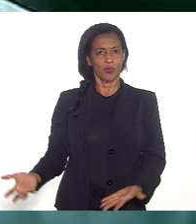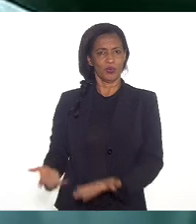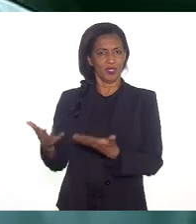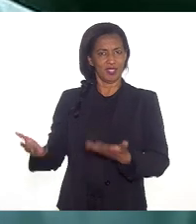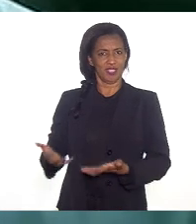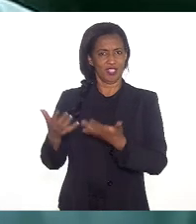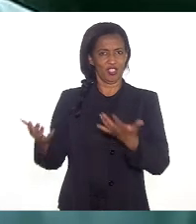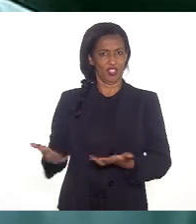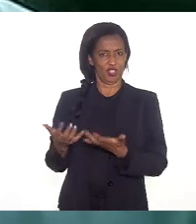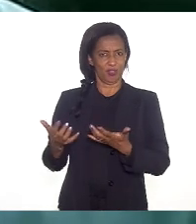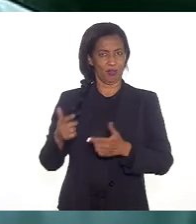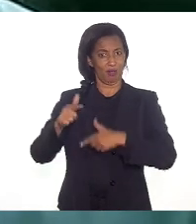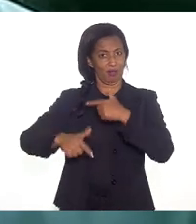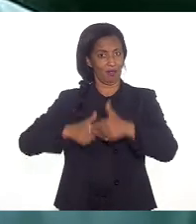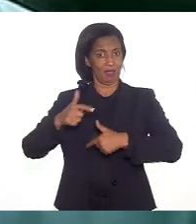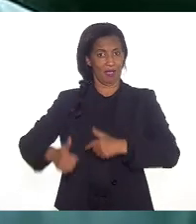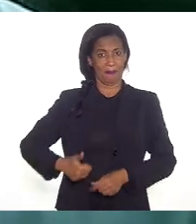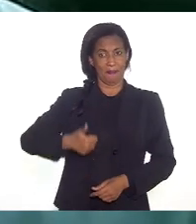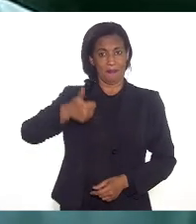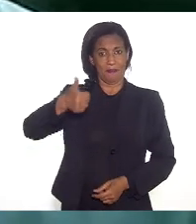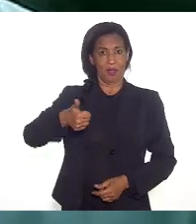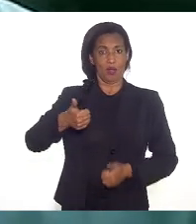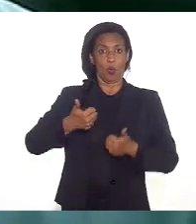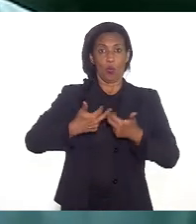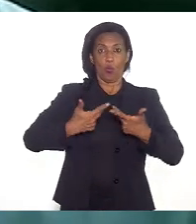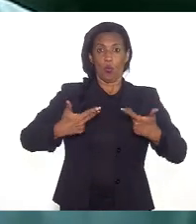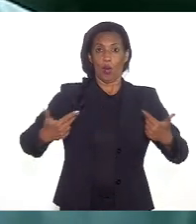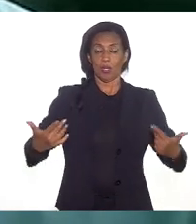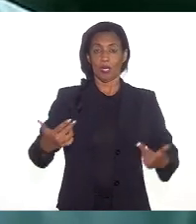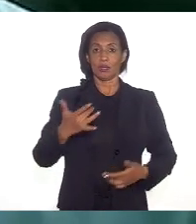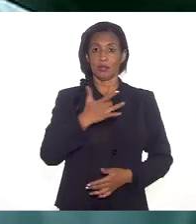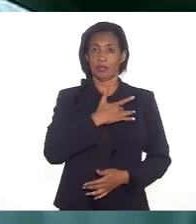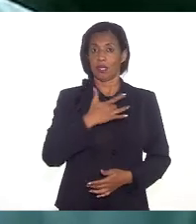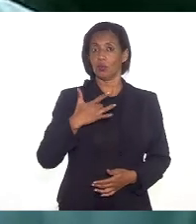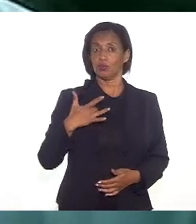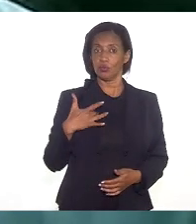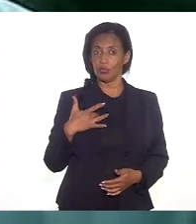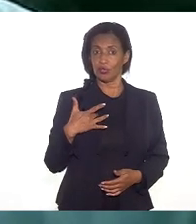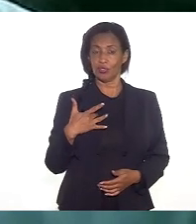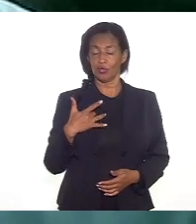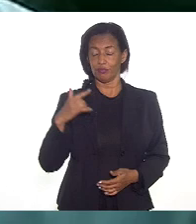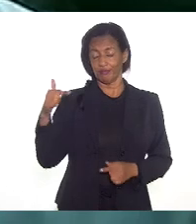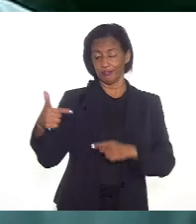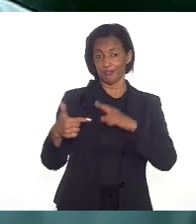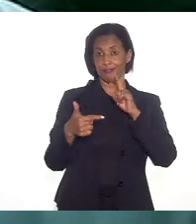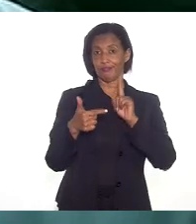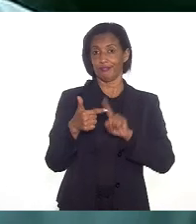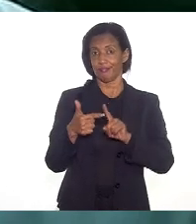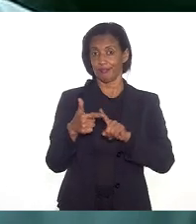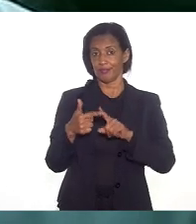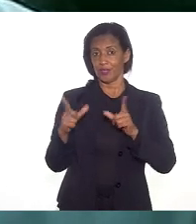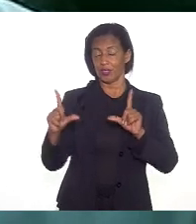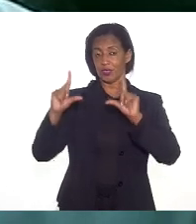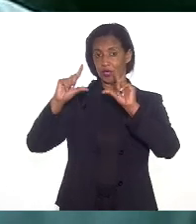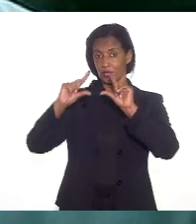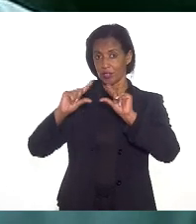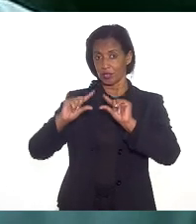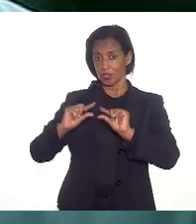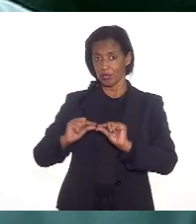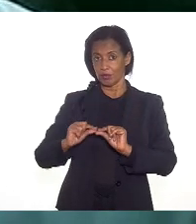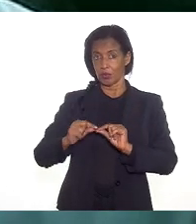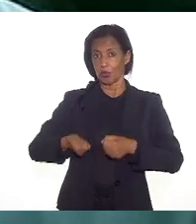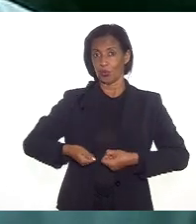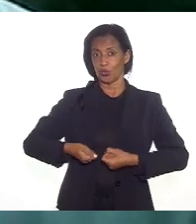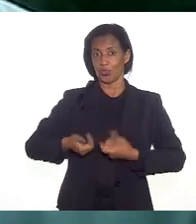um, melhora a qualidade da sua saúde. Dois, diminui os